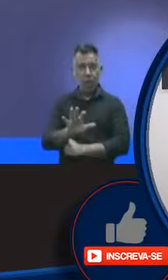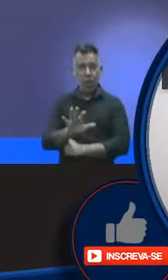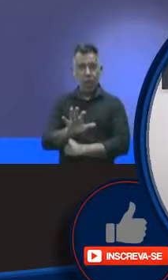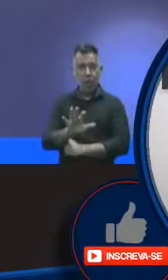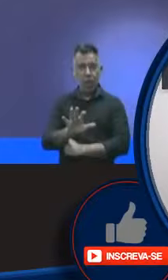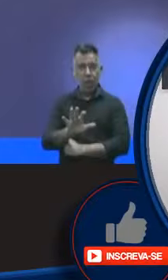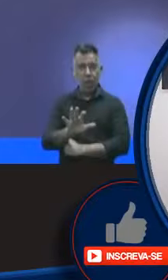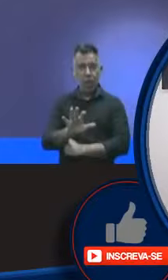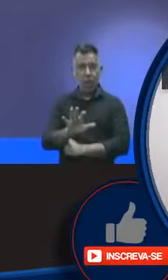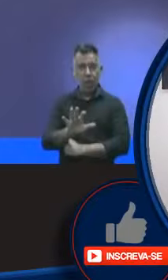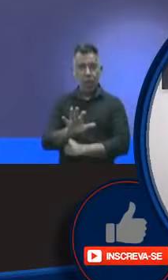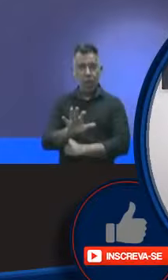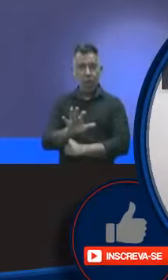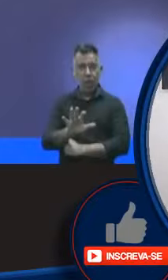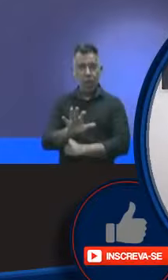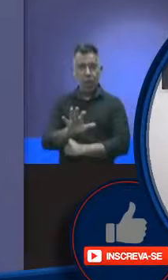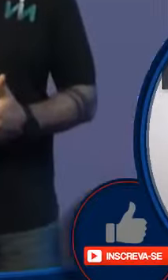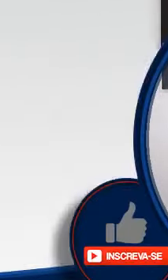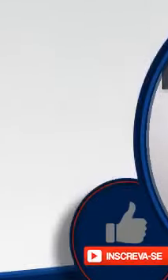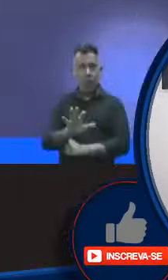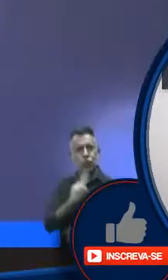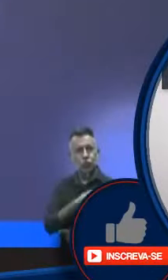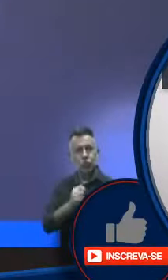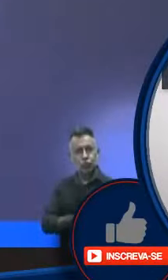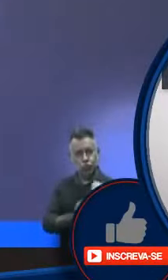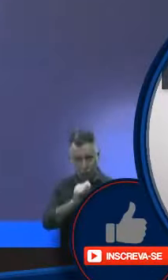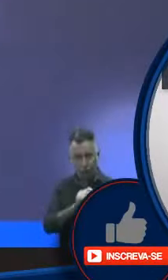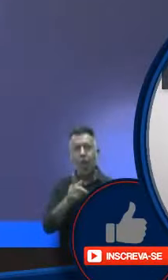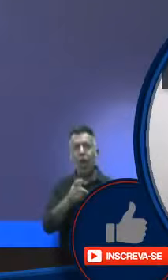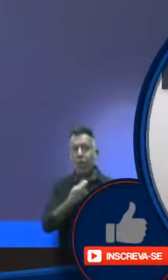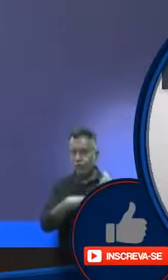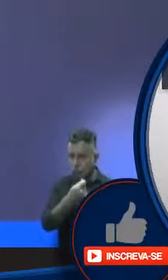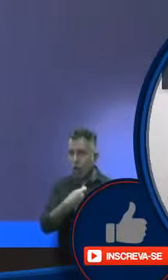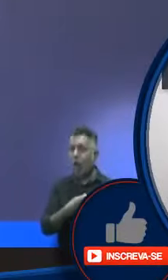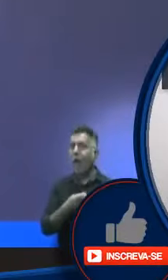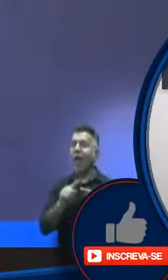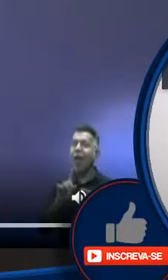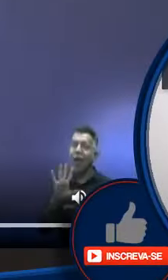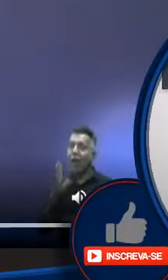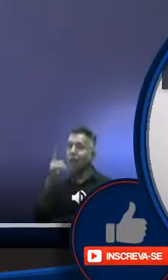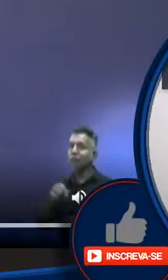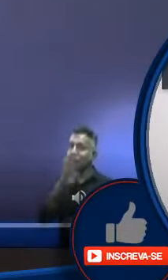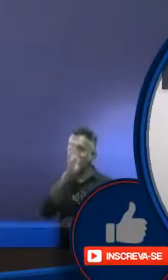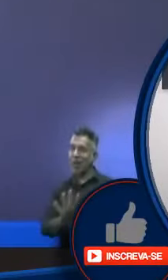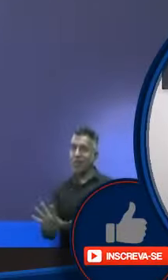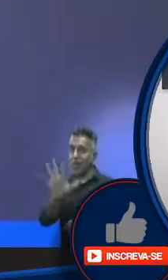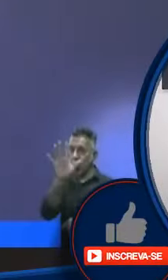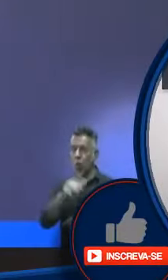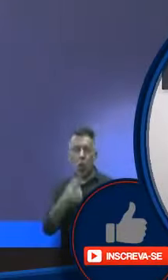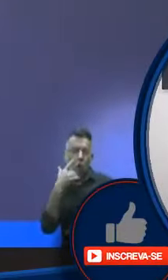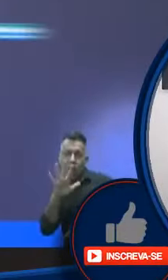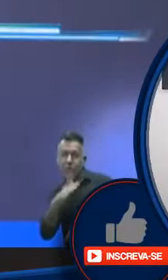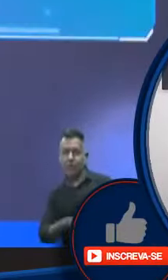Os clientes que usam nossas soluções financeiras são o retrato da realidade no Brasil. Olha só, a renda média é de R$